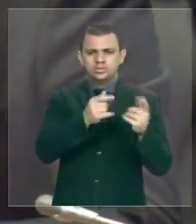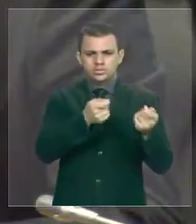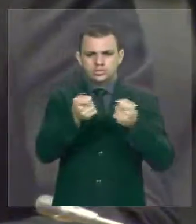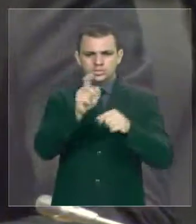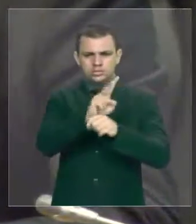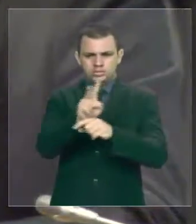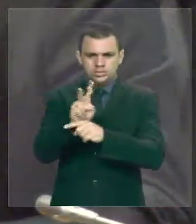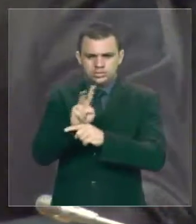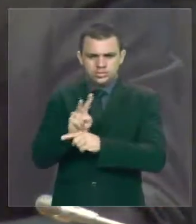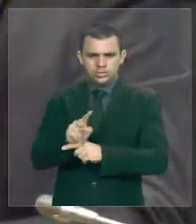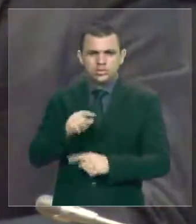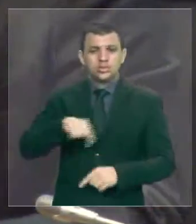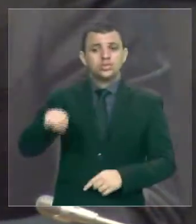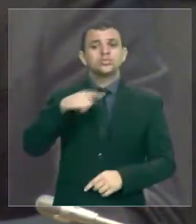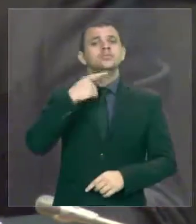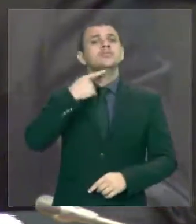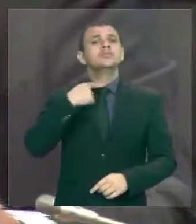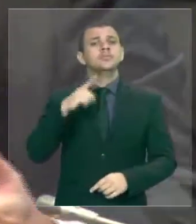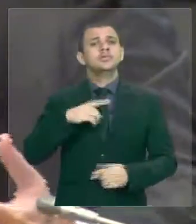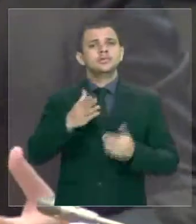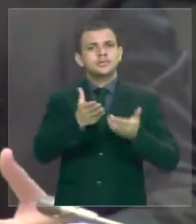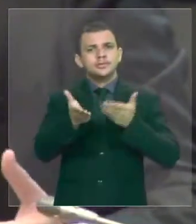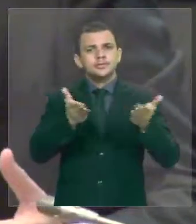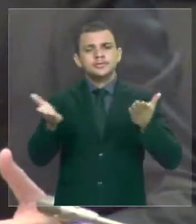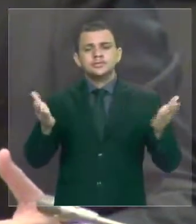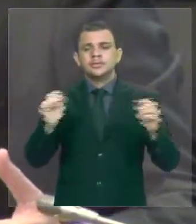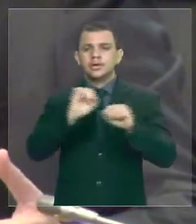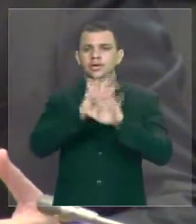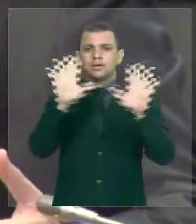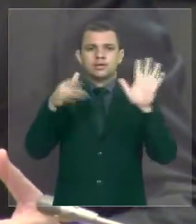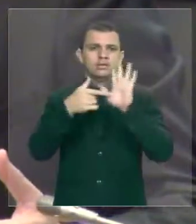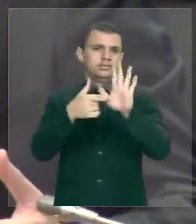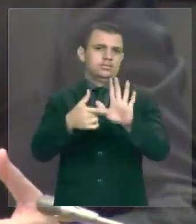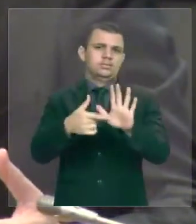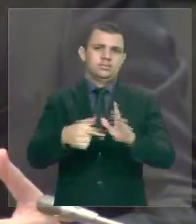anseia por as licitações transparentes.